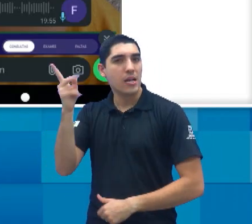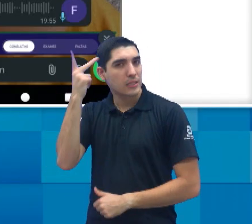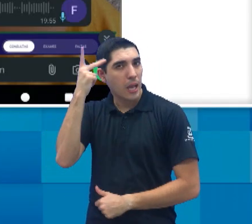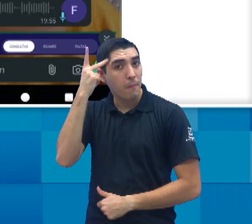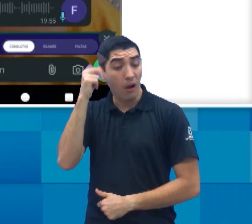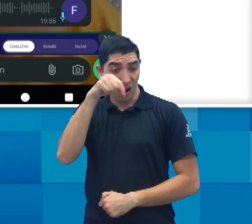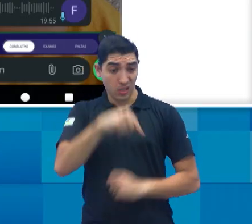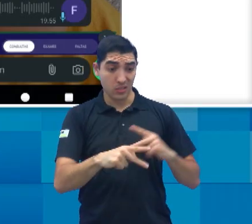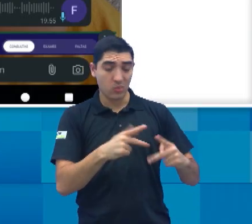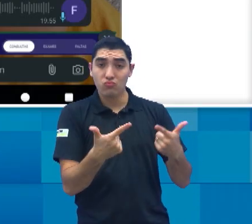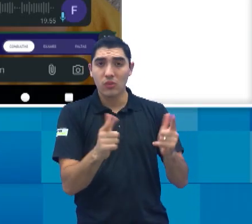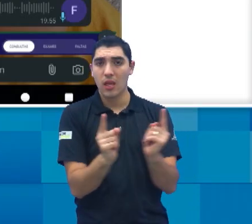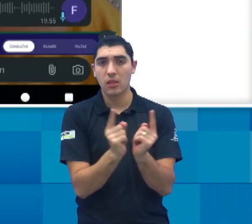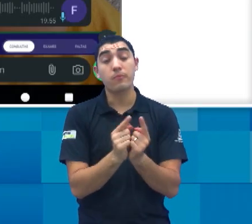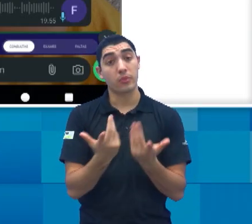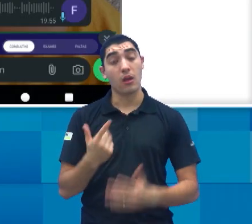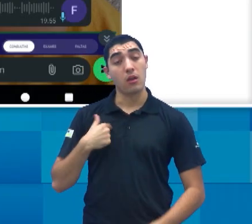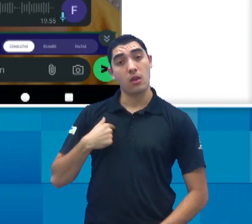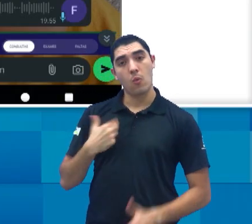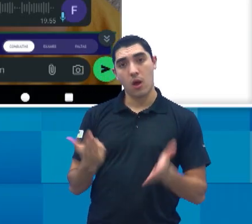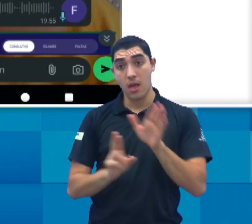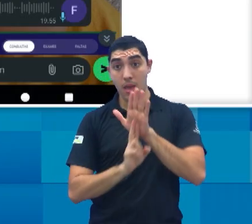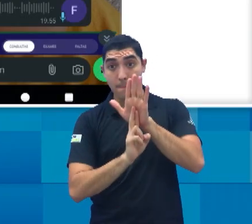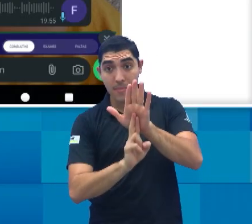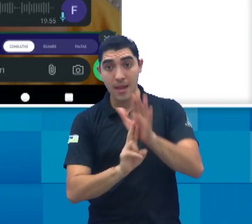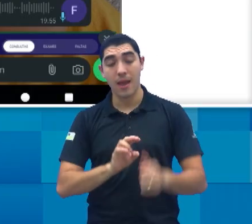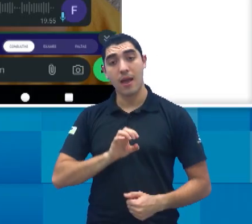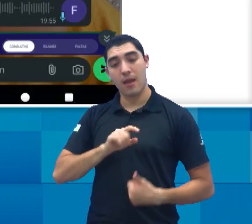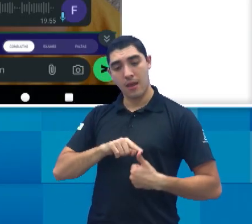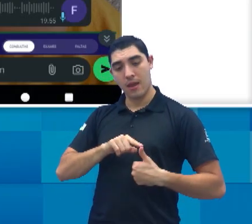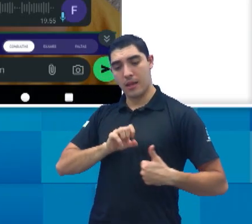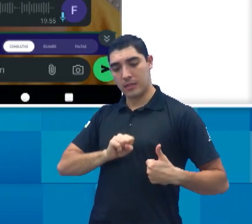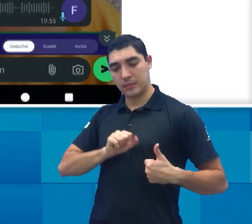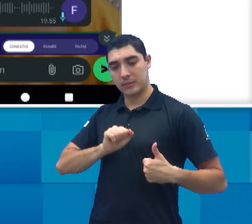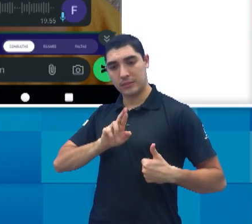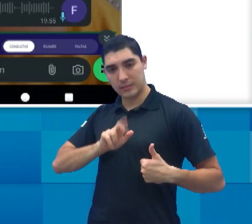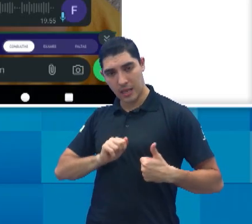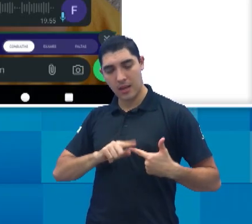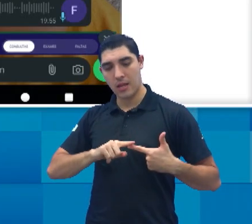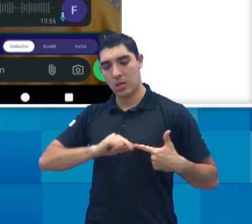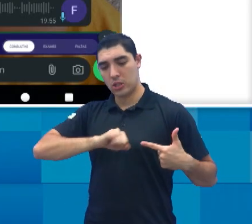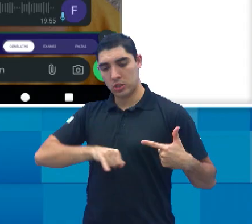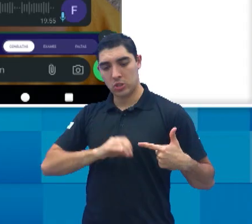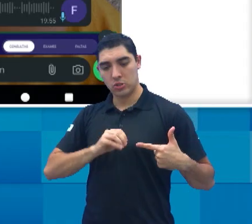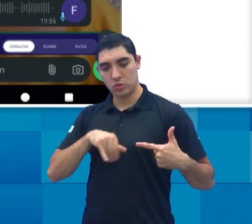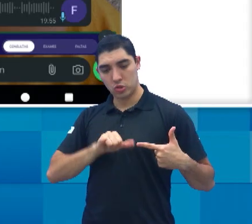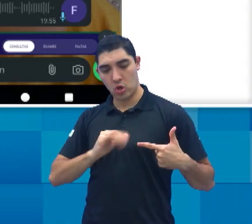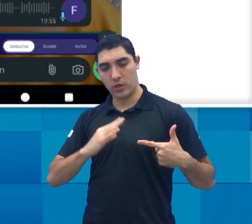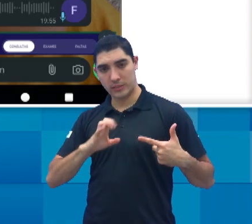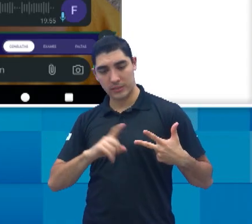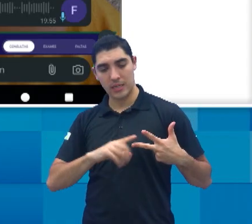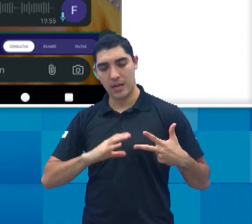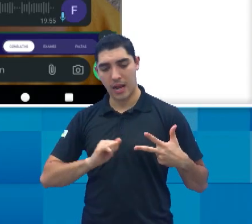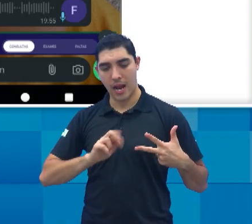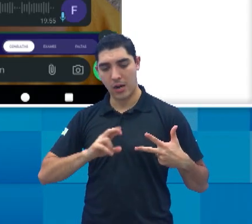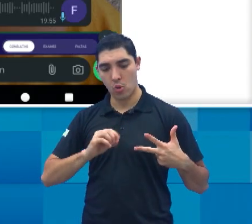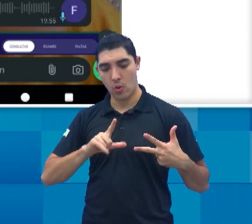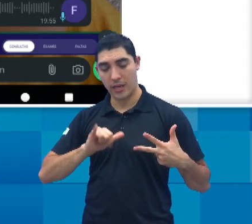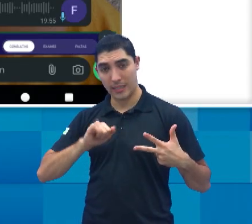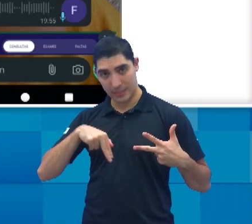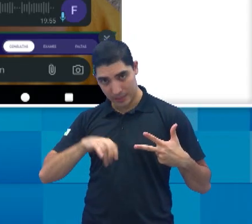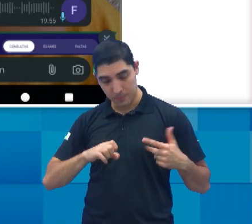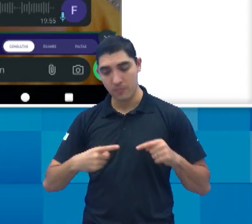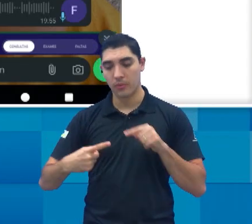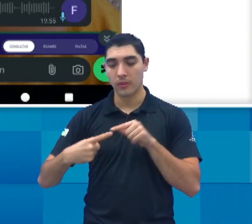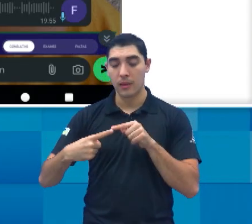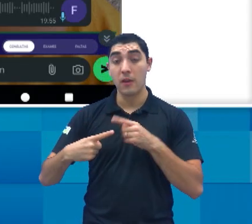falar em nome da Sara, que são as mães, a Sara, a Joyce, a Caroline, que tem os filhos, o Pedro, o Davi e a Helena,